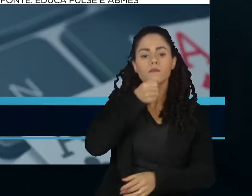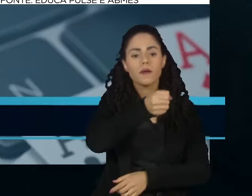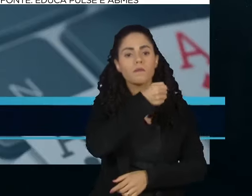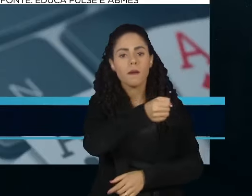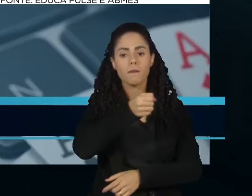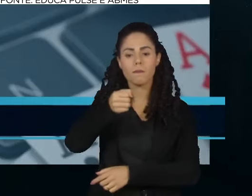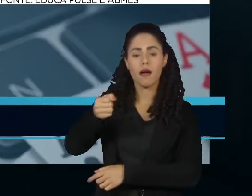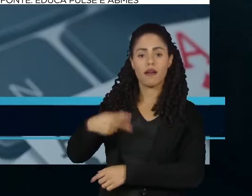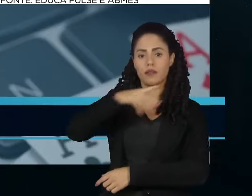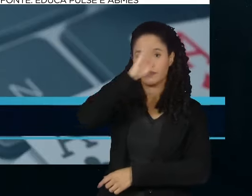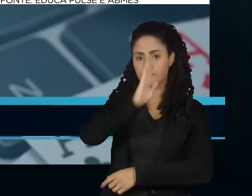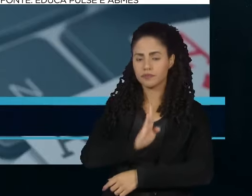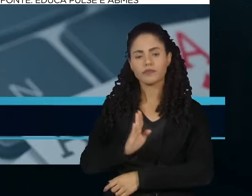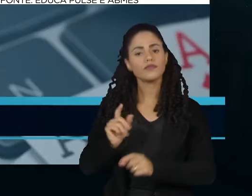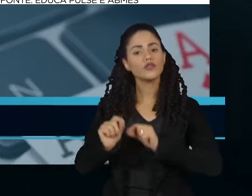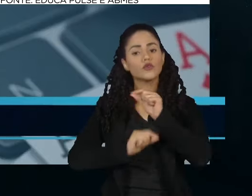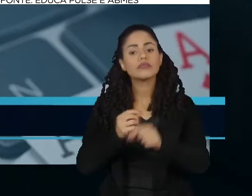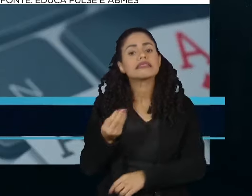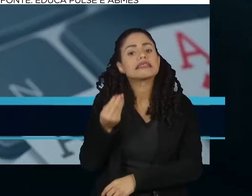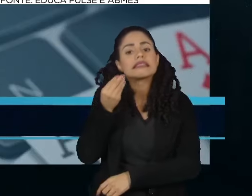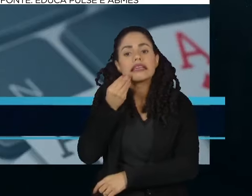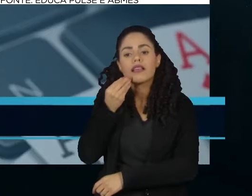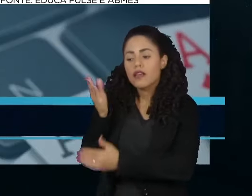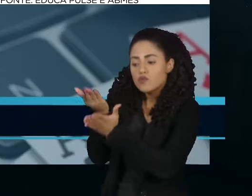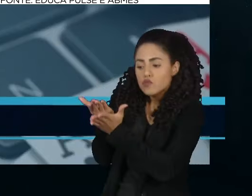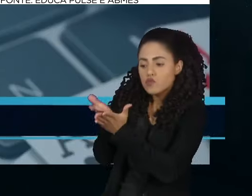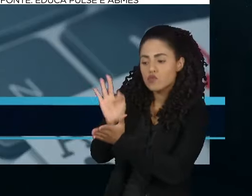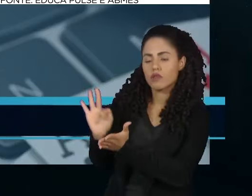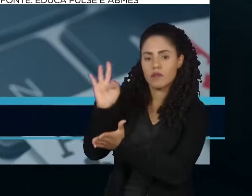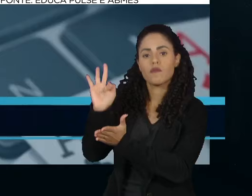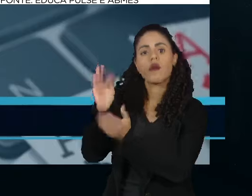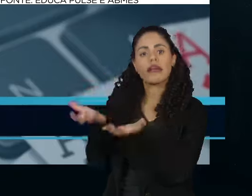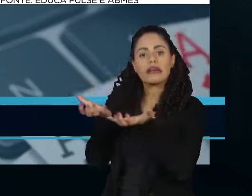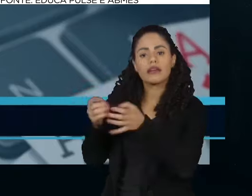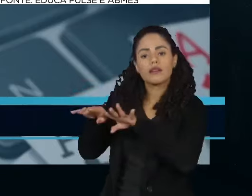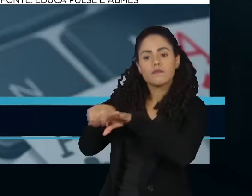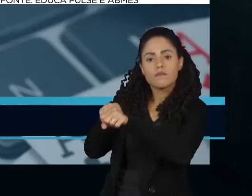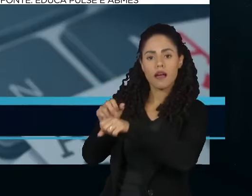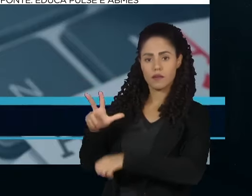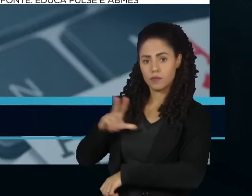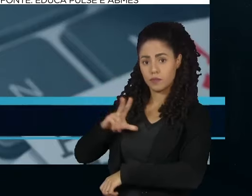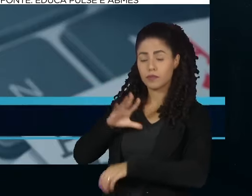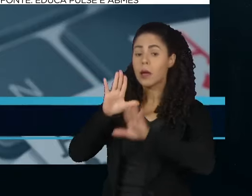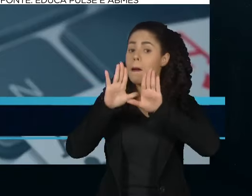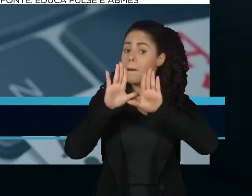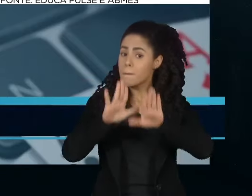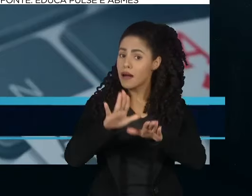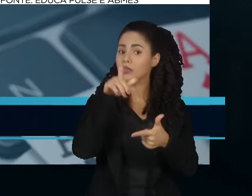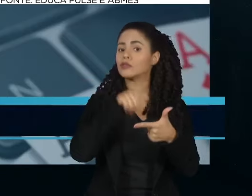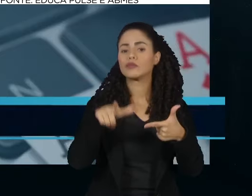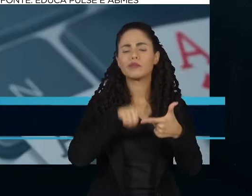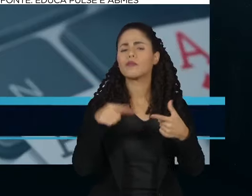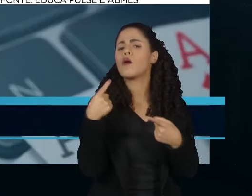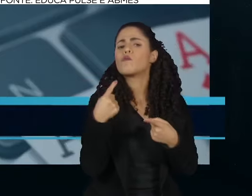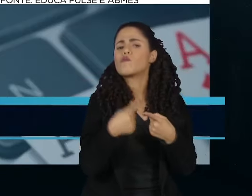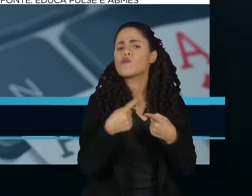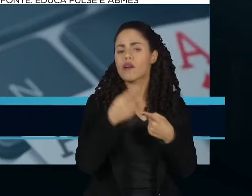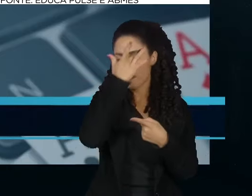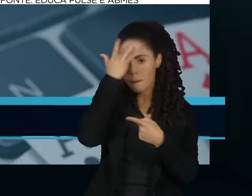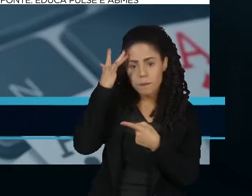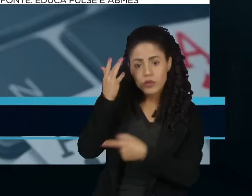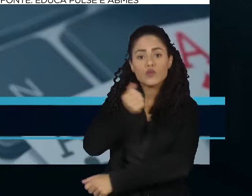do país que pretendiam ingressar numa instituição de ensino superior privada. O problema é maior entre estudantes